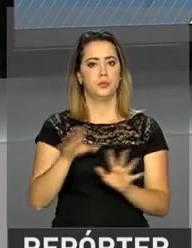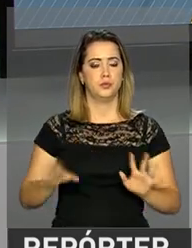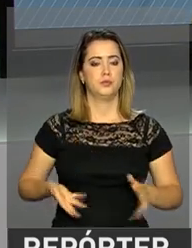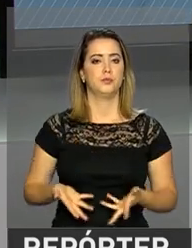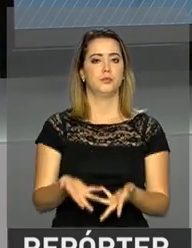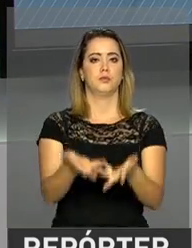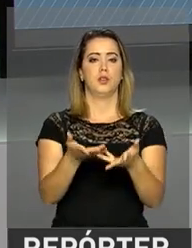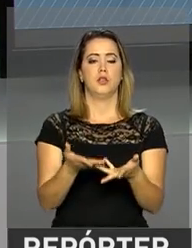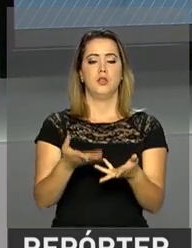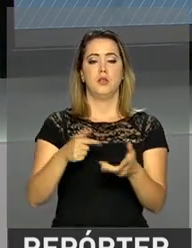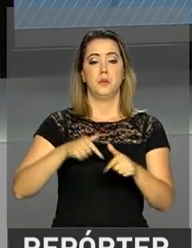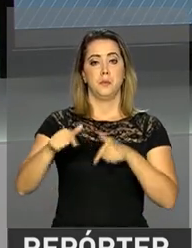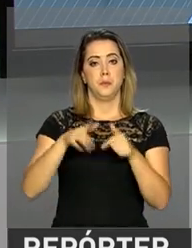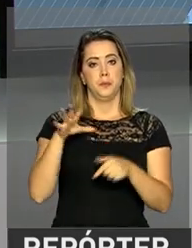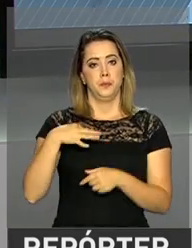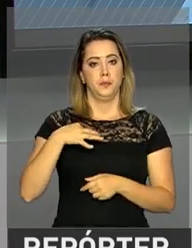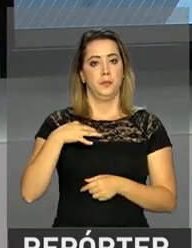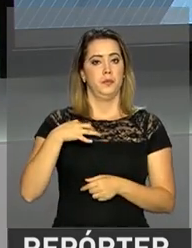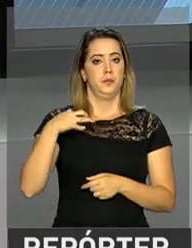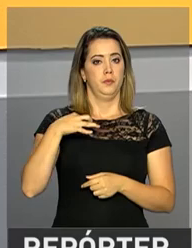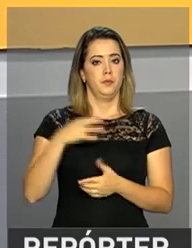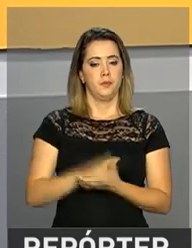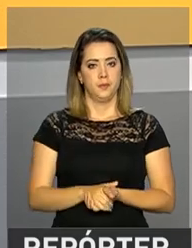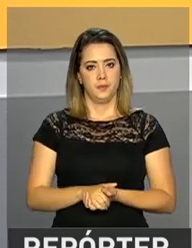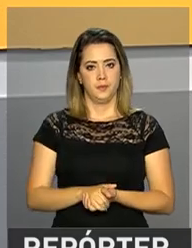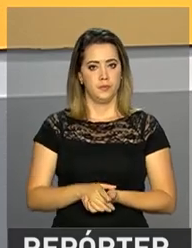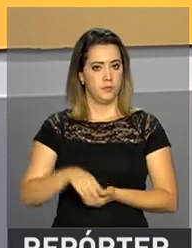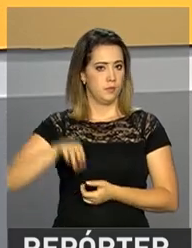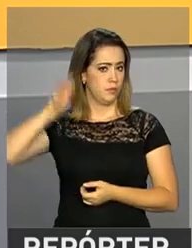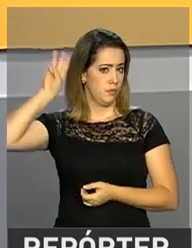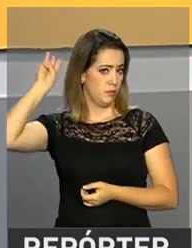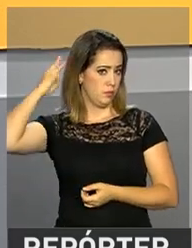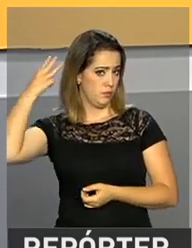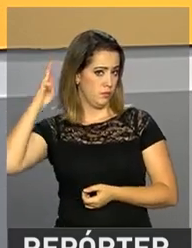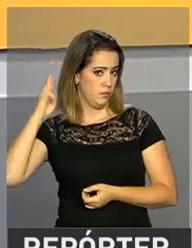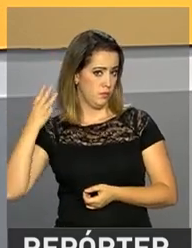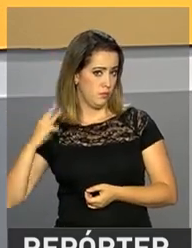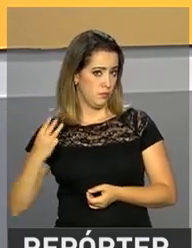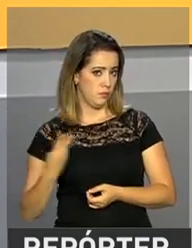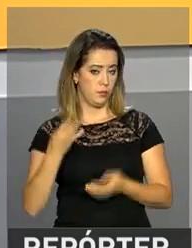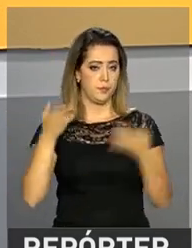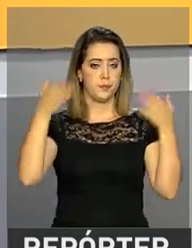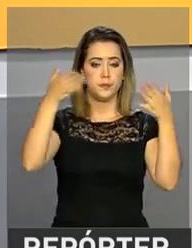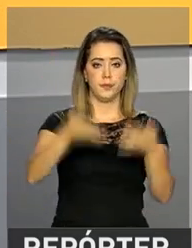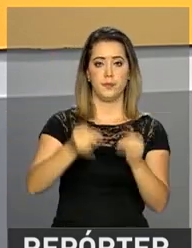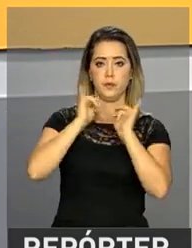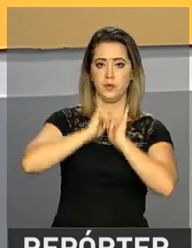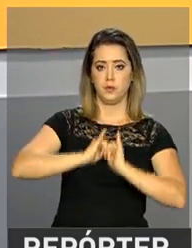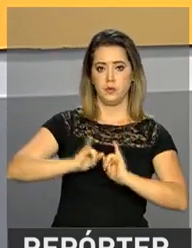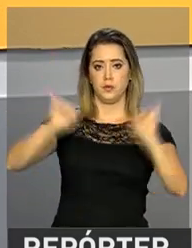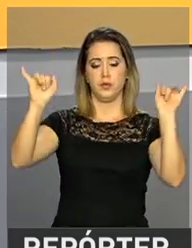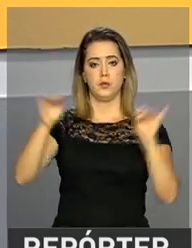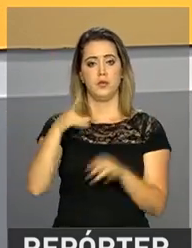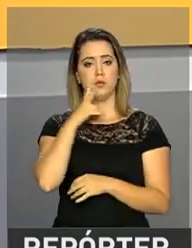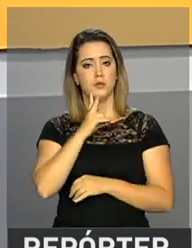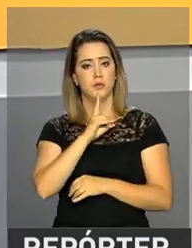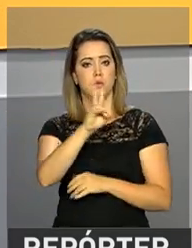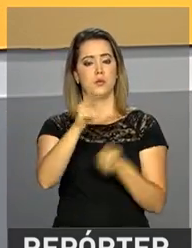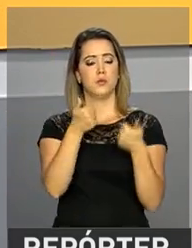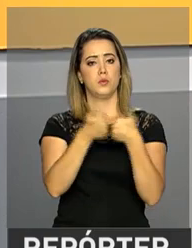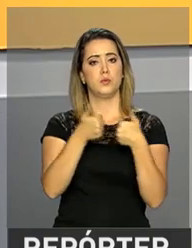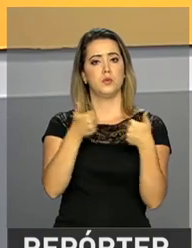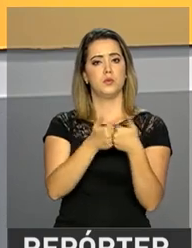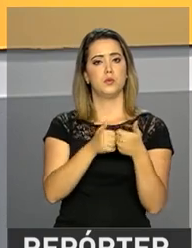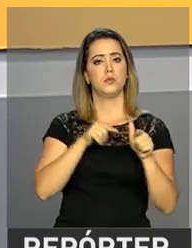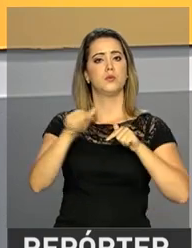para promover mais atividades voluntárias. A primeira-dama, Marcela Temer, participou do lançamento e foi